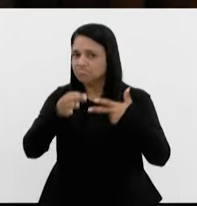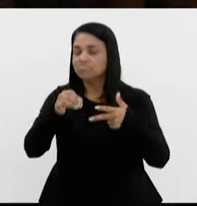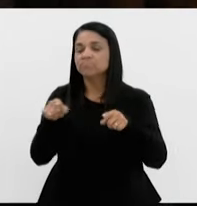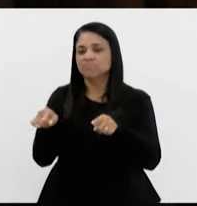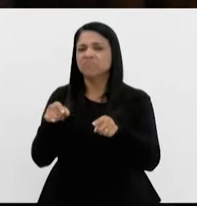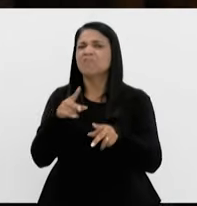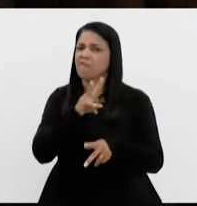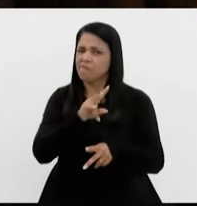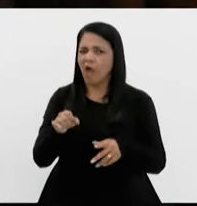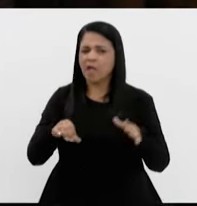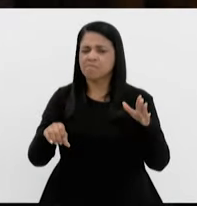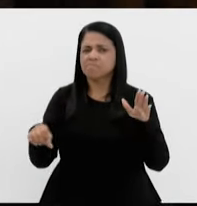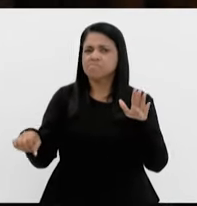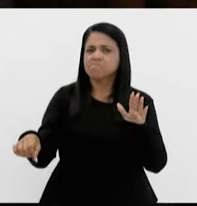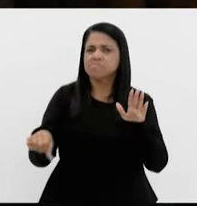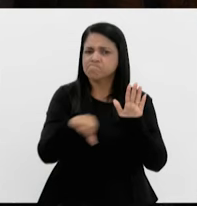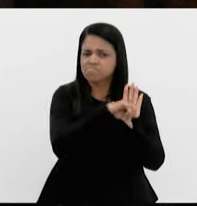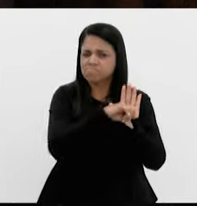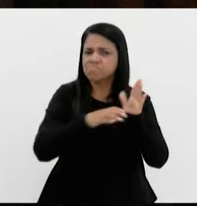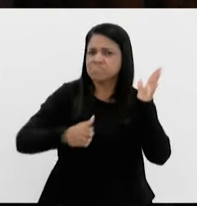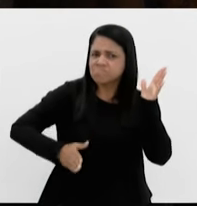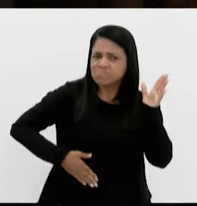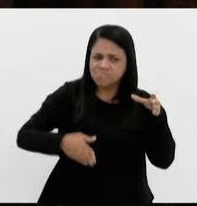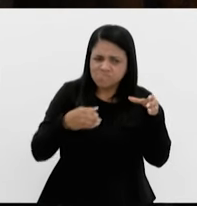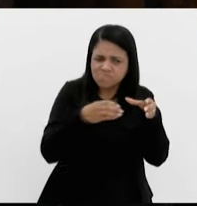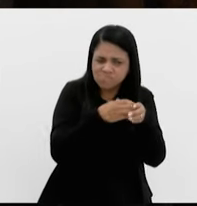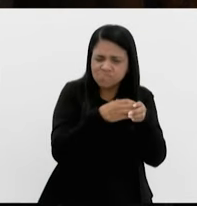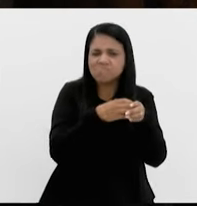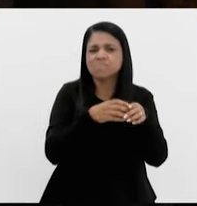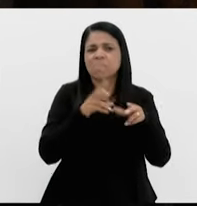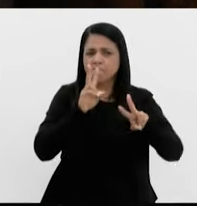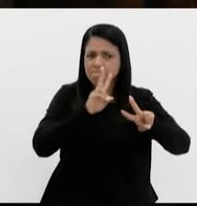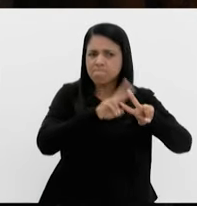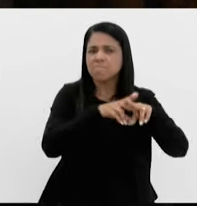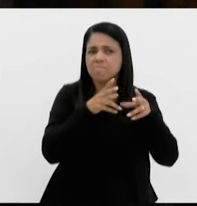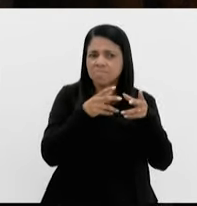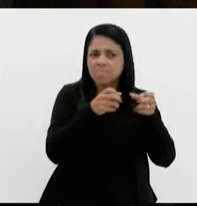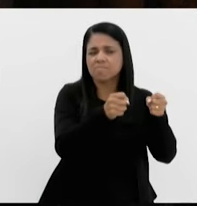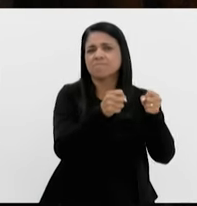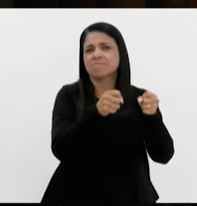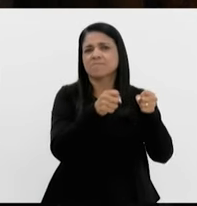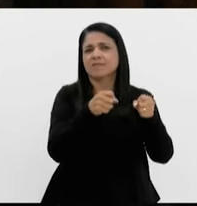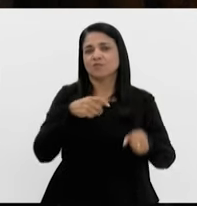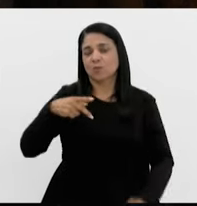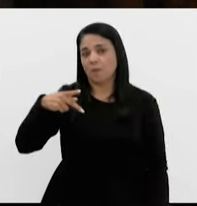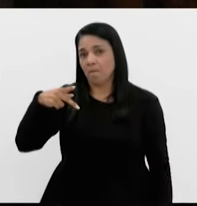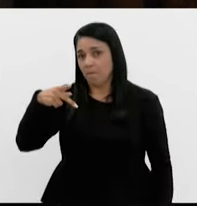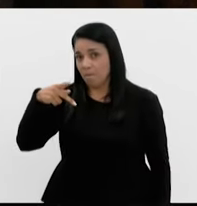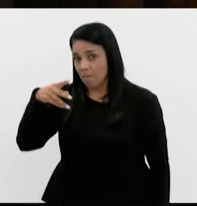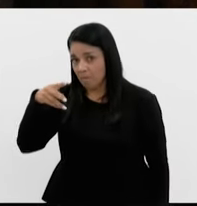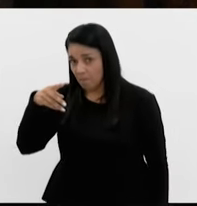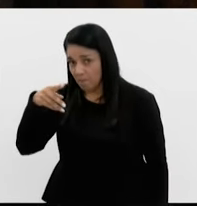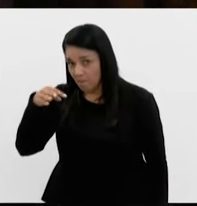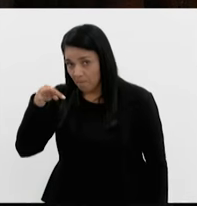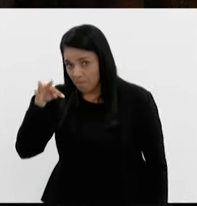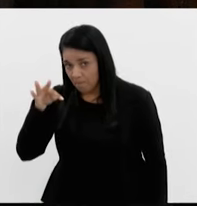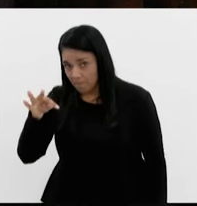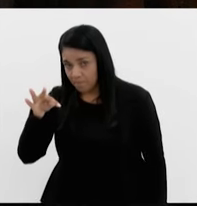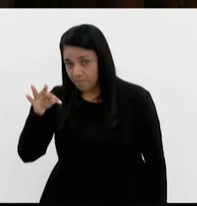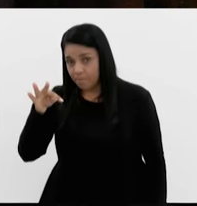quadrilha pra cadeia vai desbaratar o maior escândalo do B do PT no